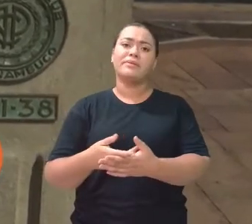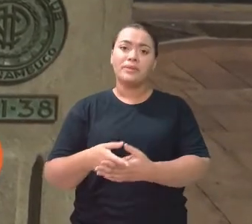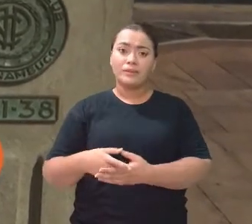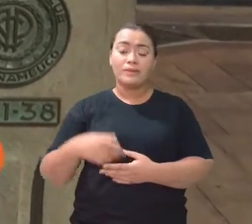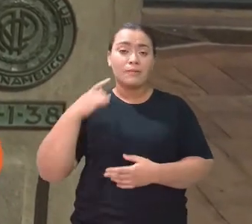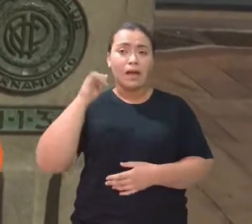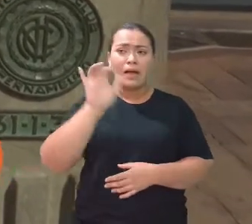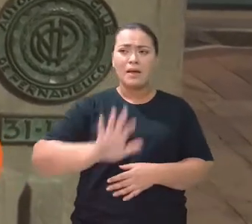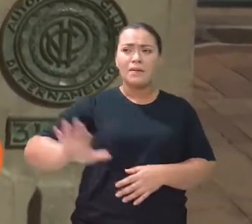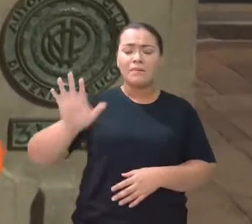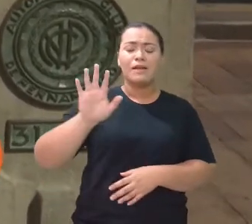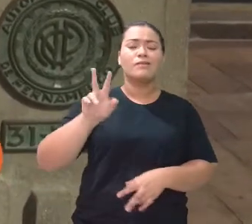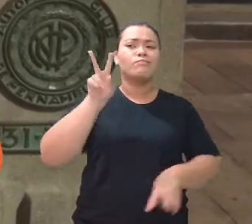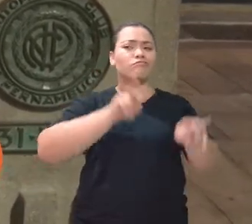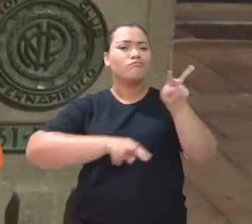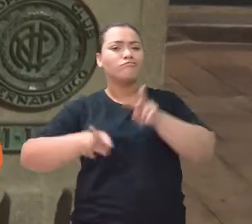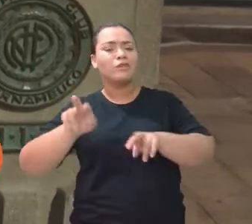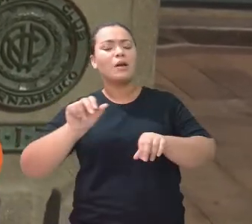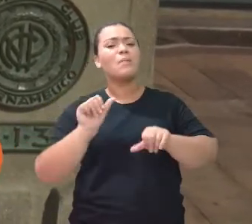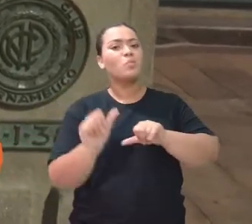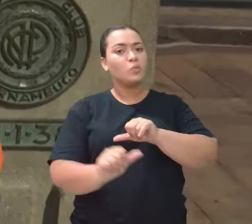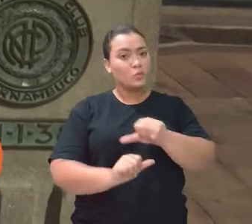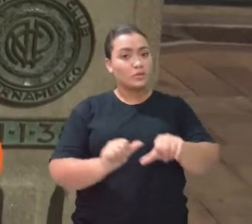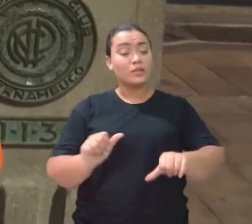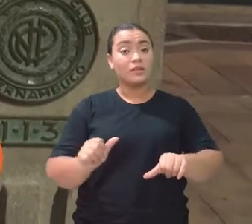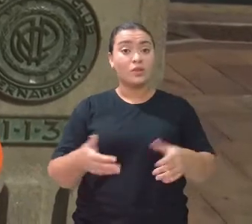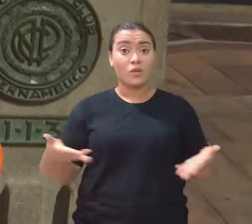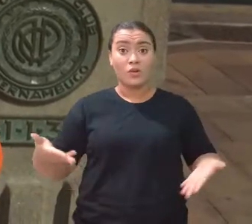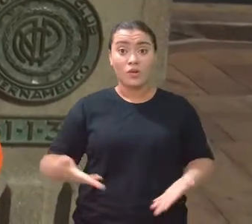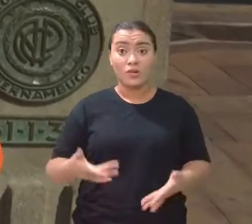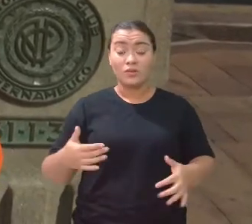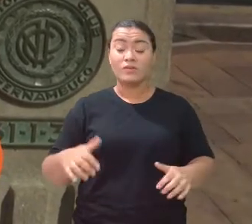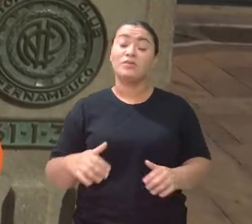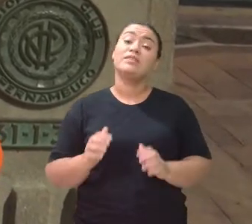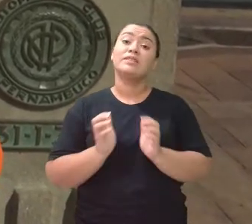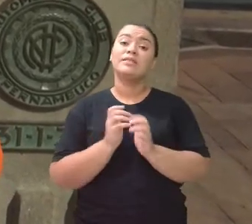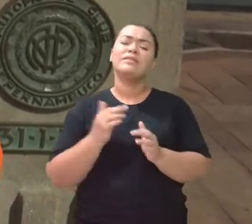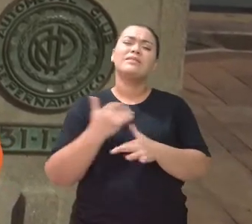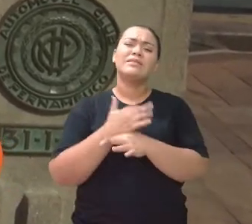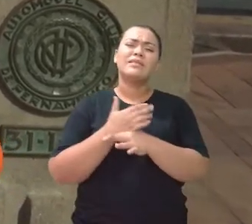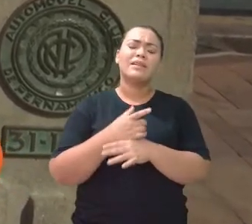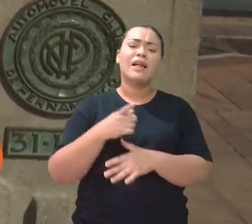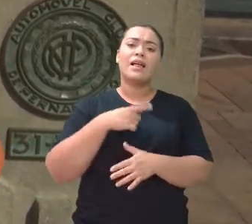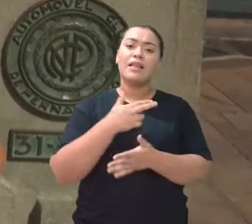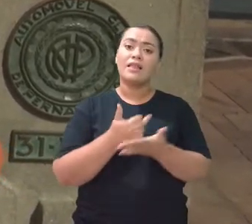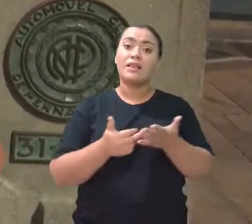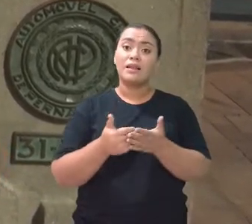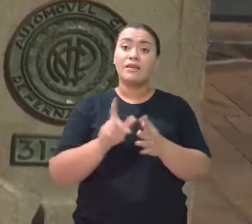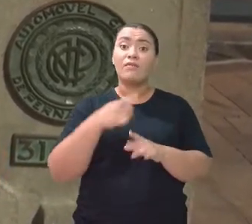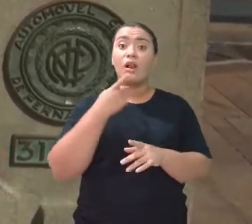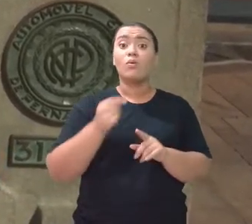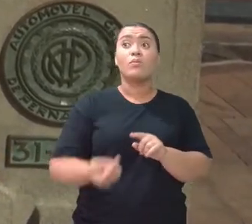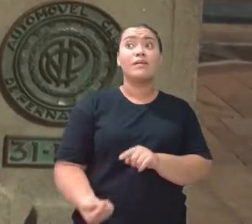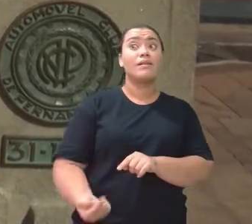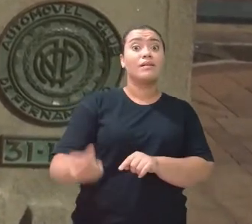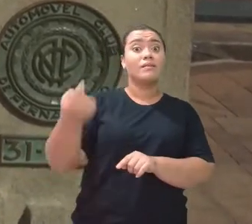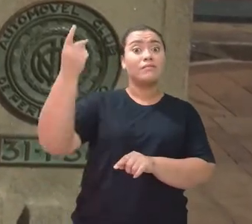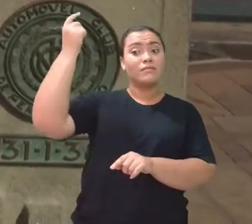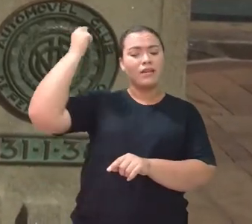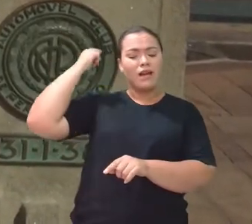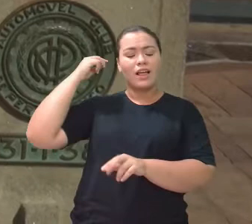foram modificando. A nossa cidade hoje tem um desenho. Lá atrás já possuía outro